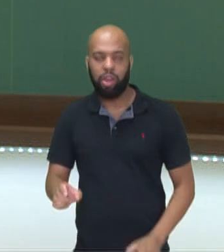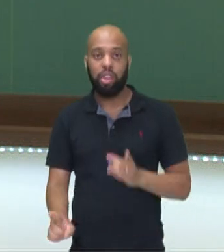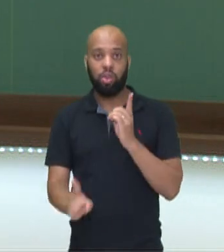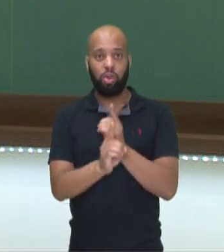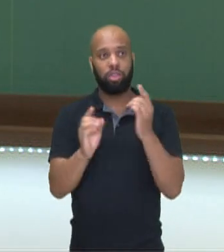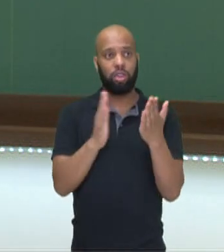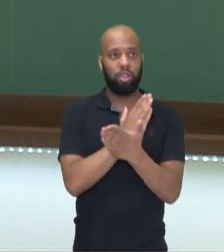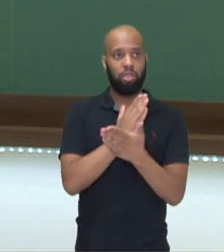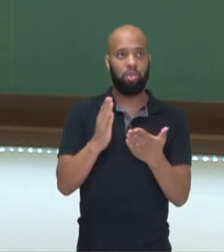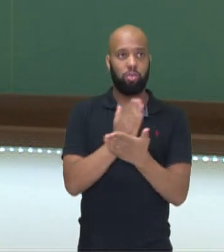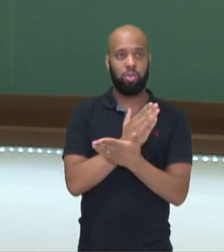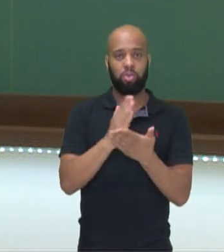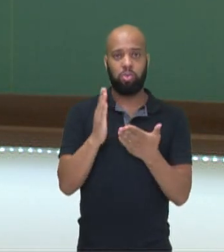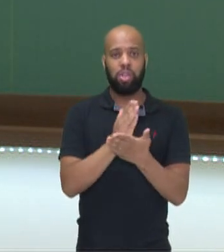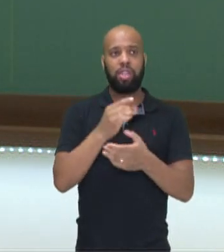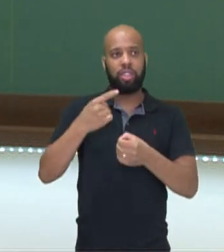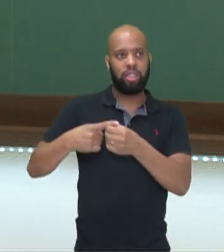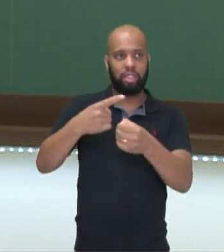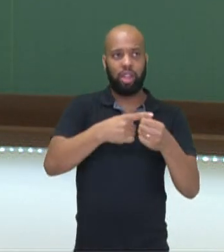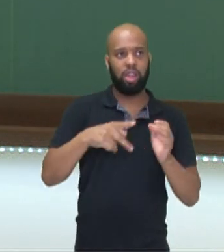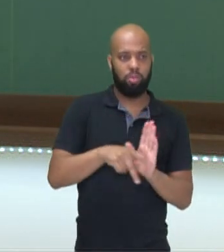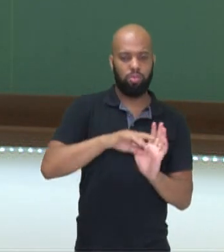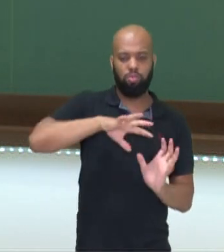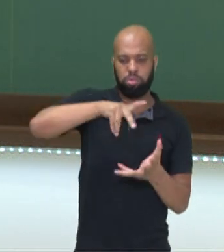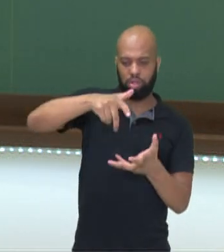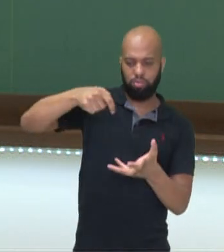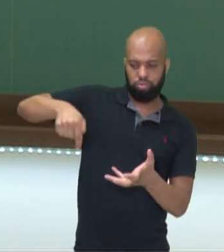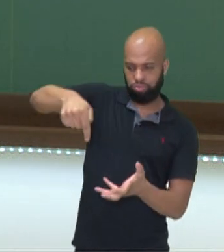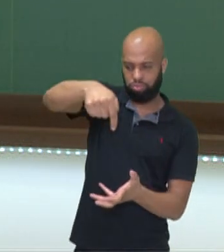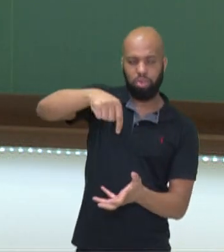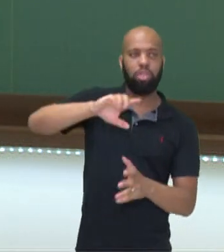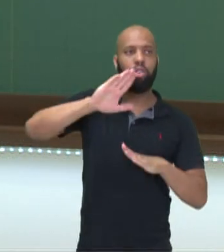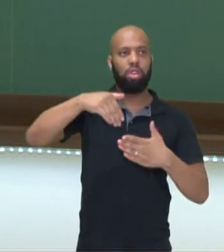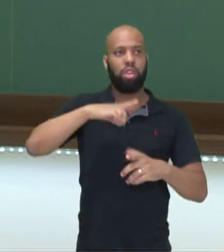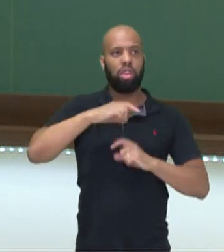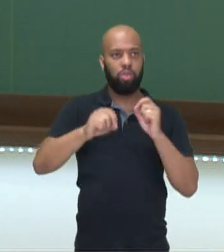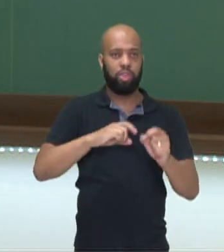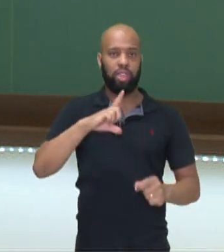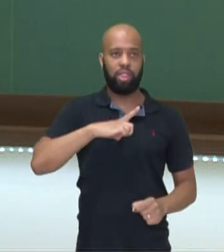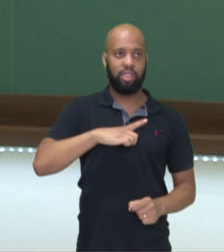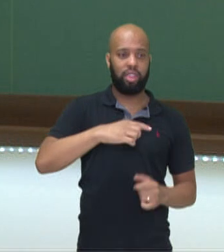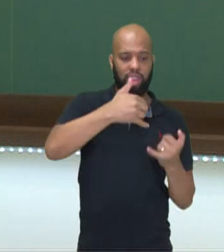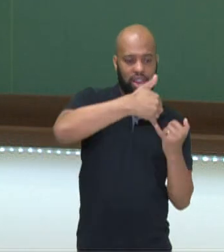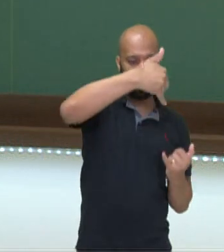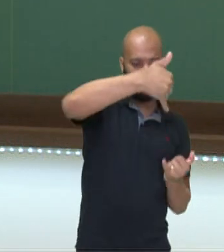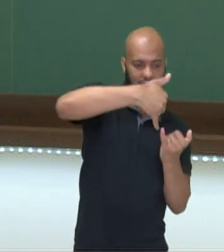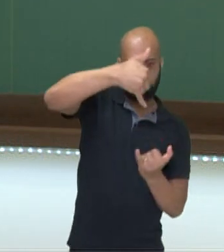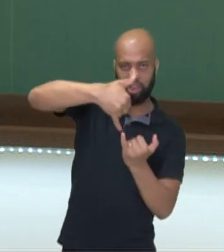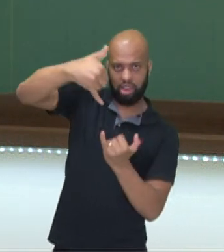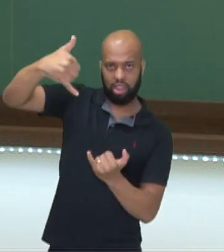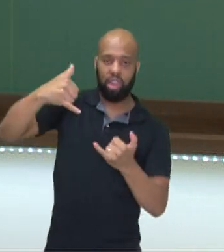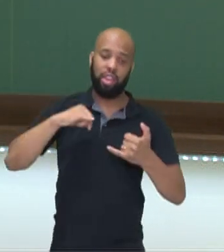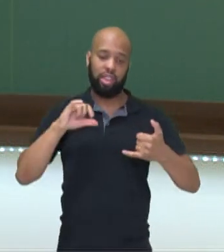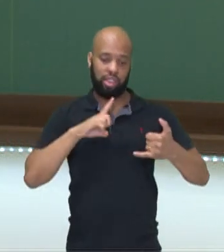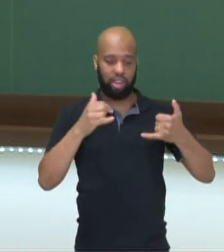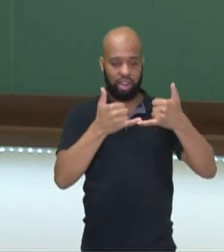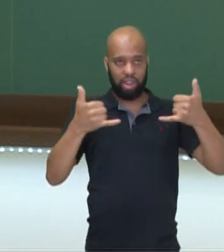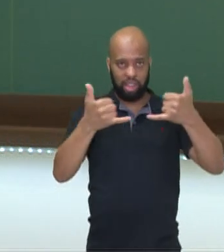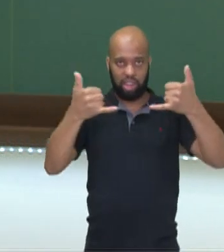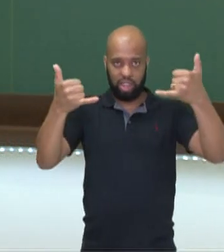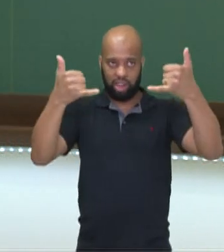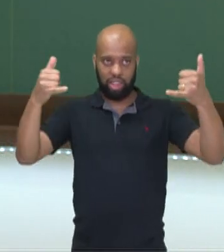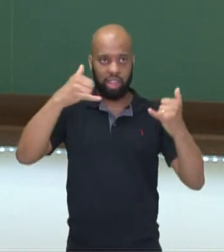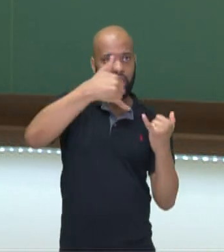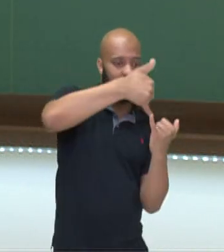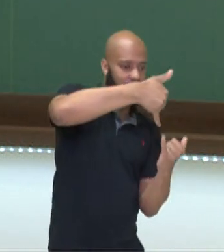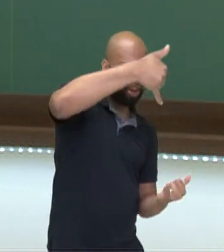cidades nessa esfera, nesse nosso planeta. Então, as marcas, nós fazemos as marcas